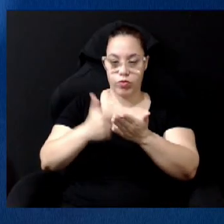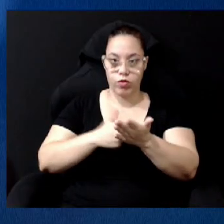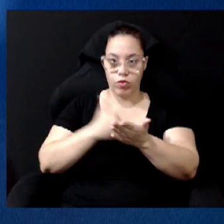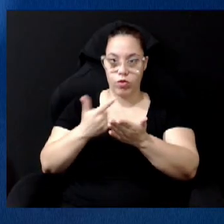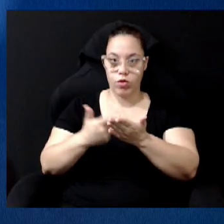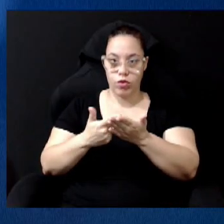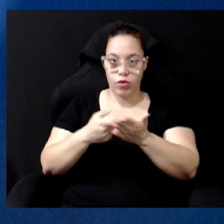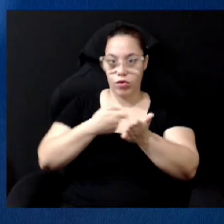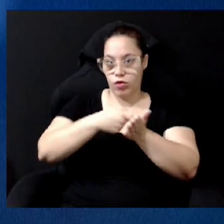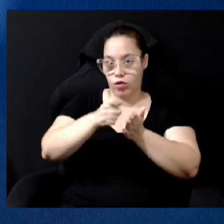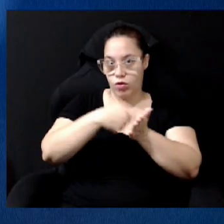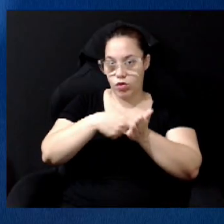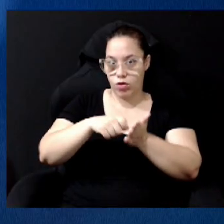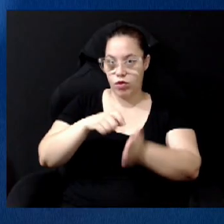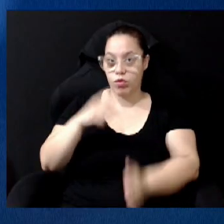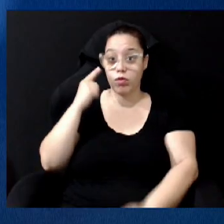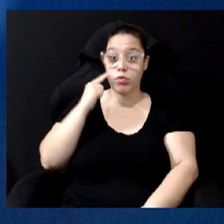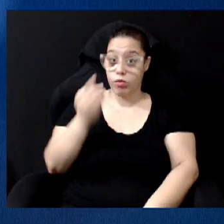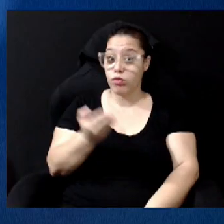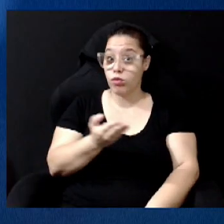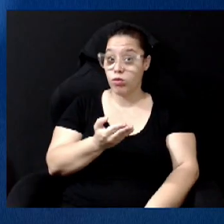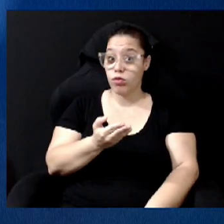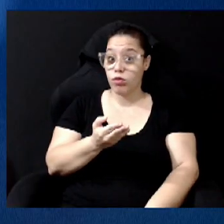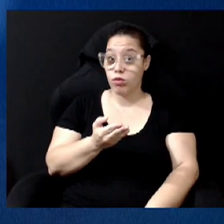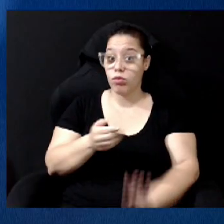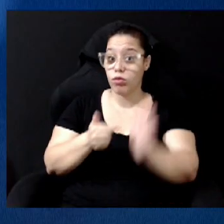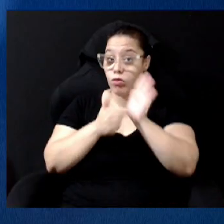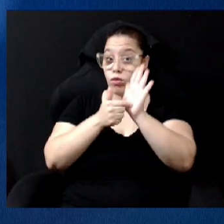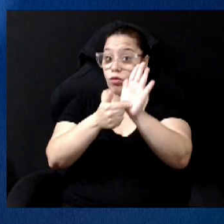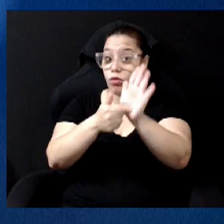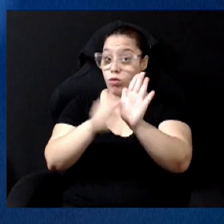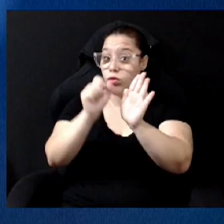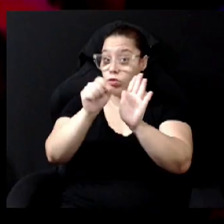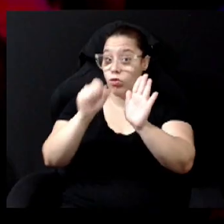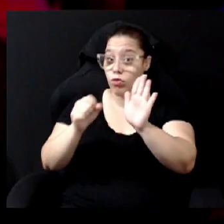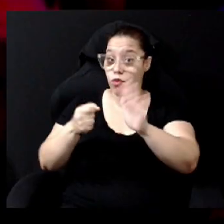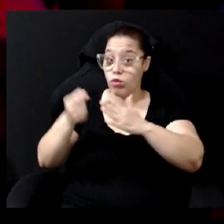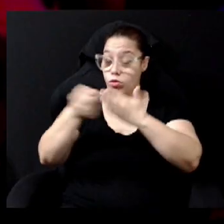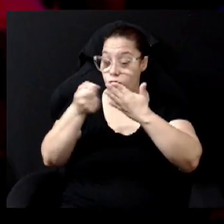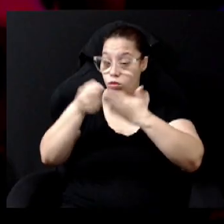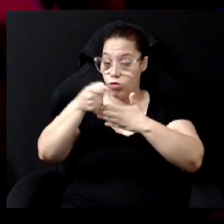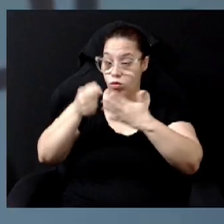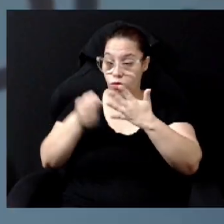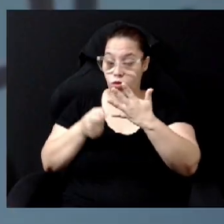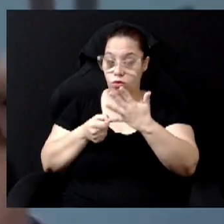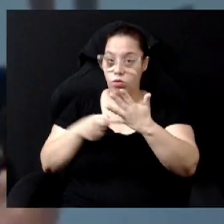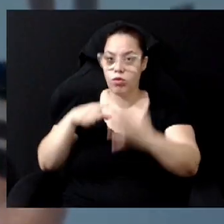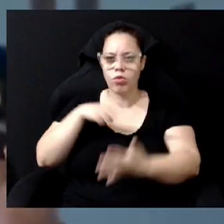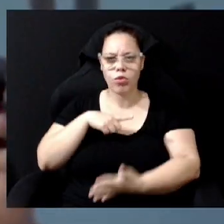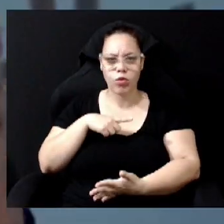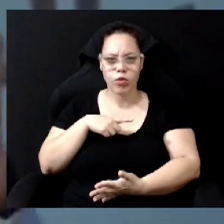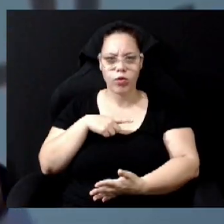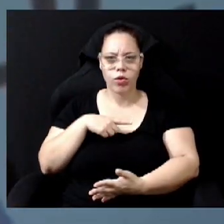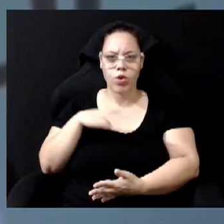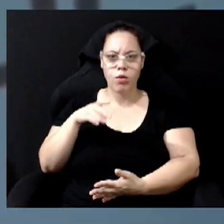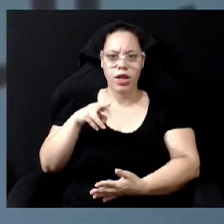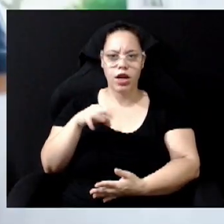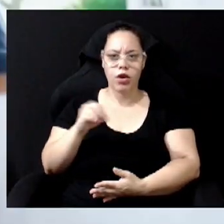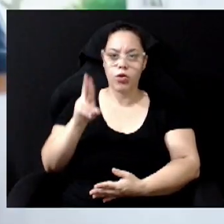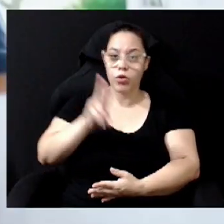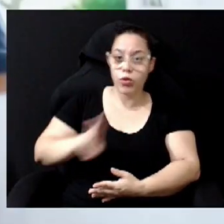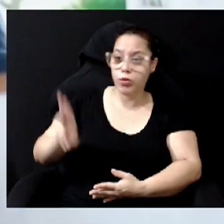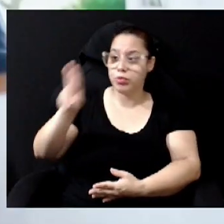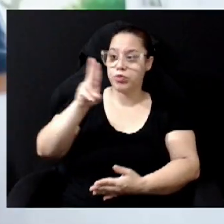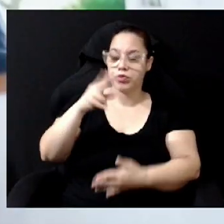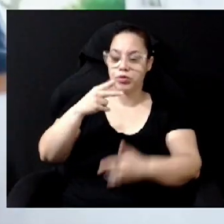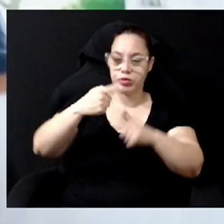livro Fora de Série, que identifica pontos que uma pessoa outlier tem. Para isso, o britânico utilizou análises pessoais e